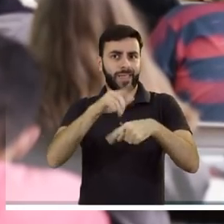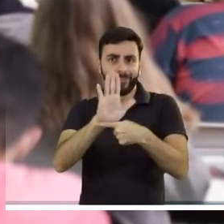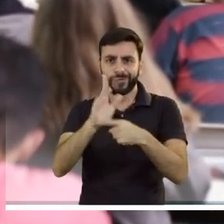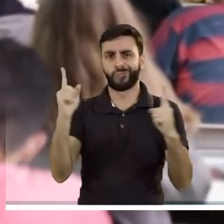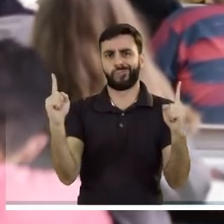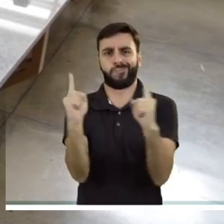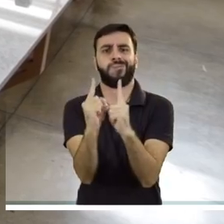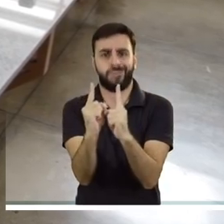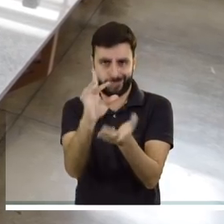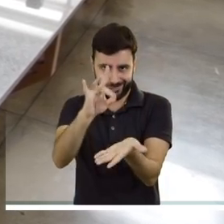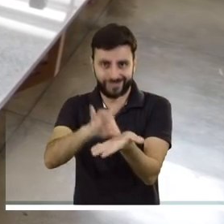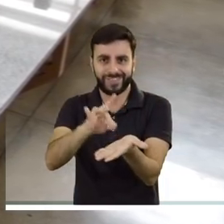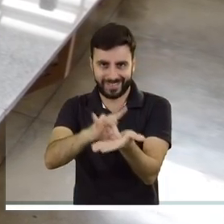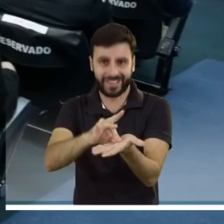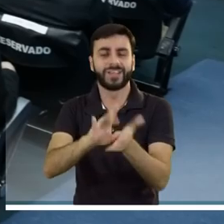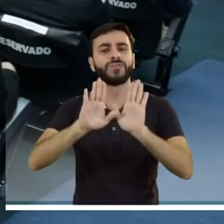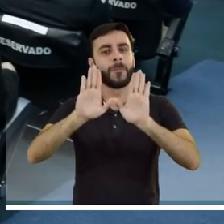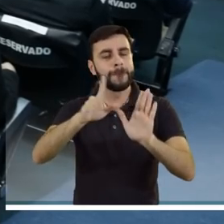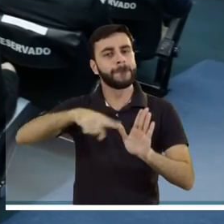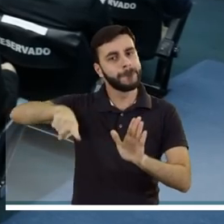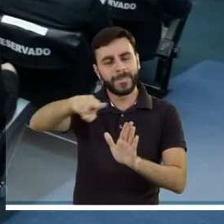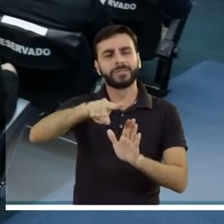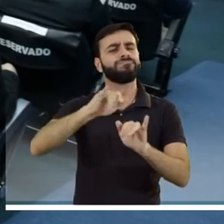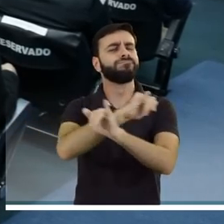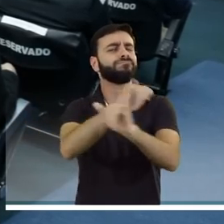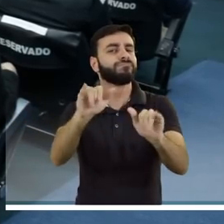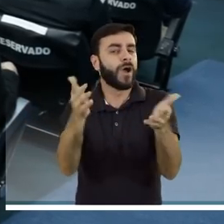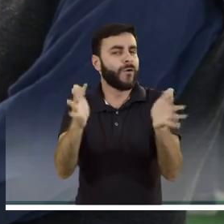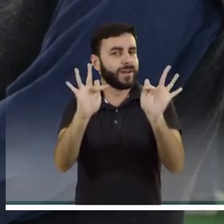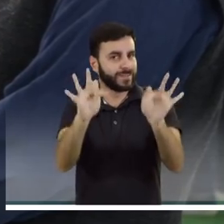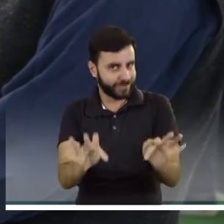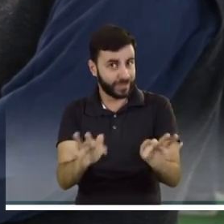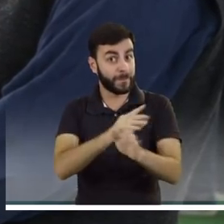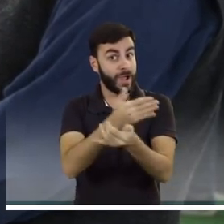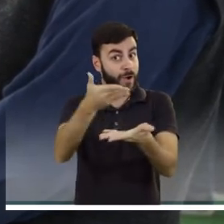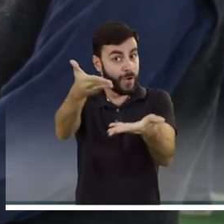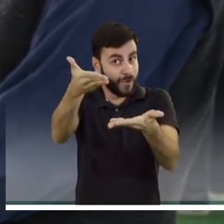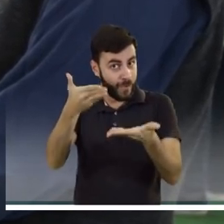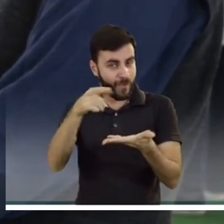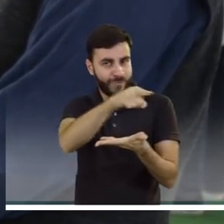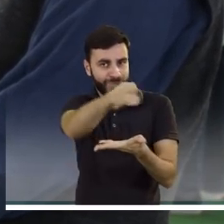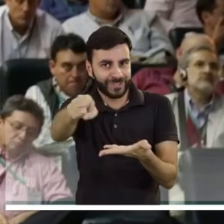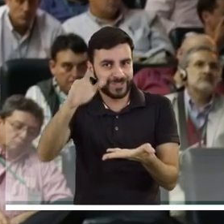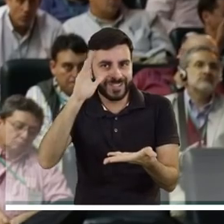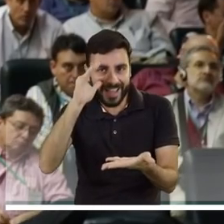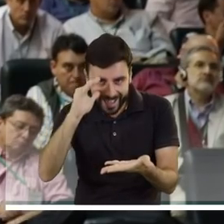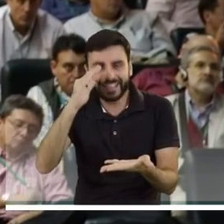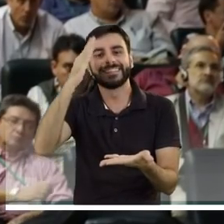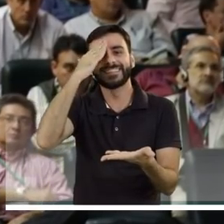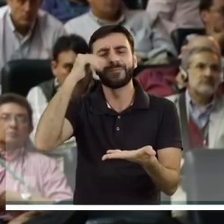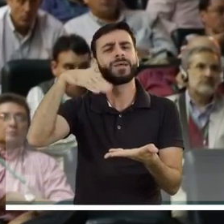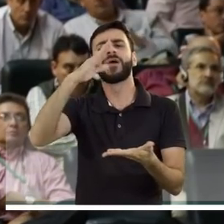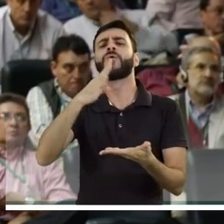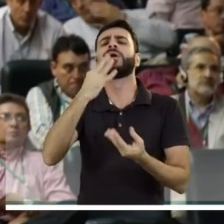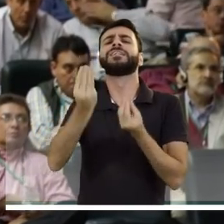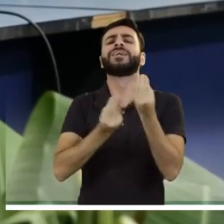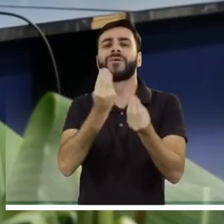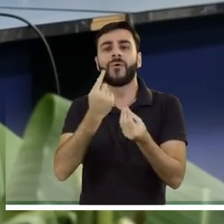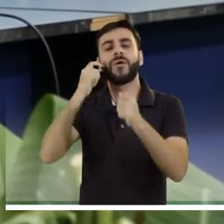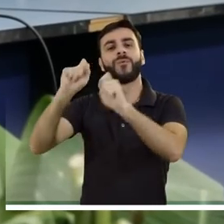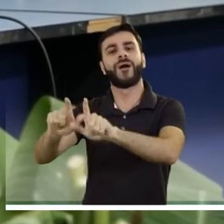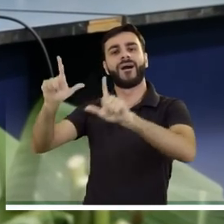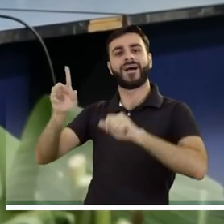que um só vídeo é capaz de exibir. Por isso, a gente vai terminar por aqui, convidando você que está assistindo a ver mais no nosso